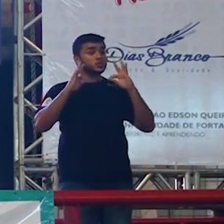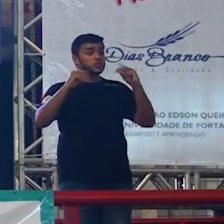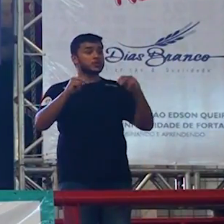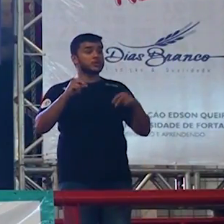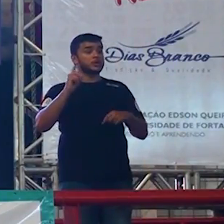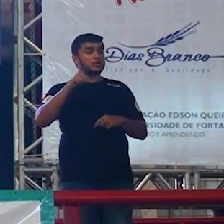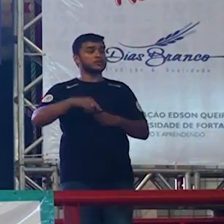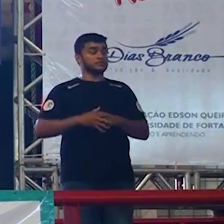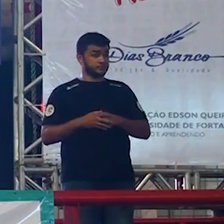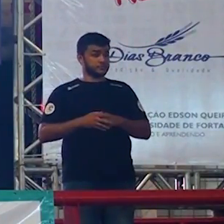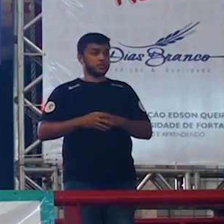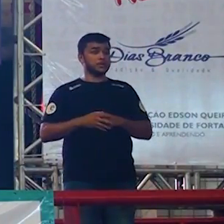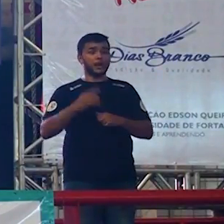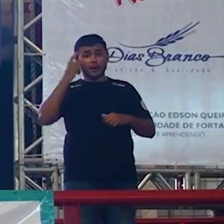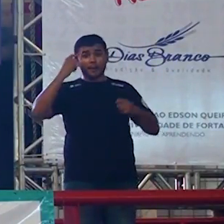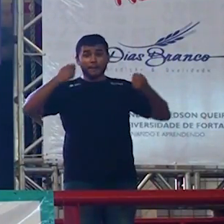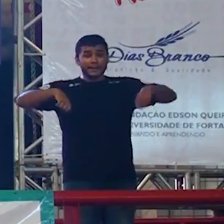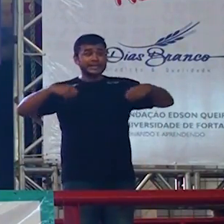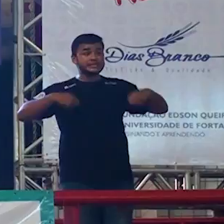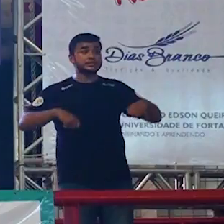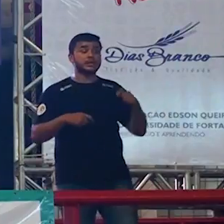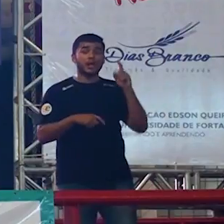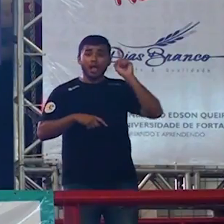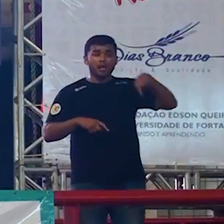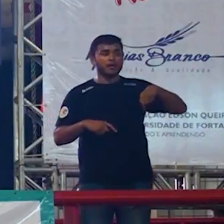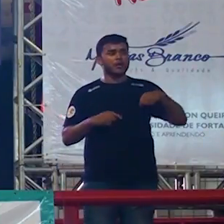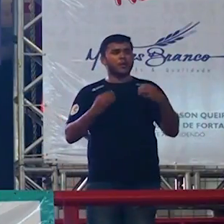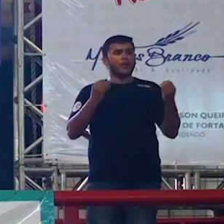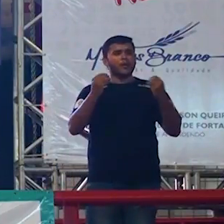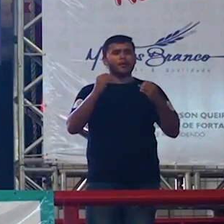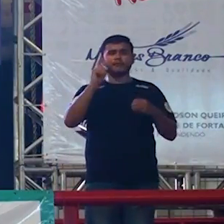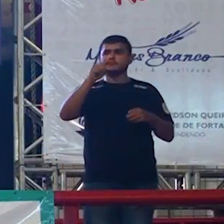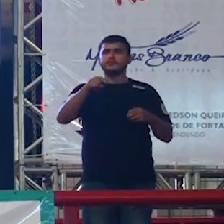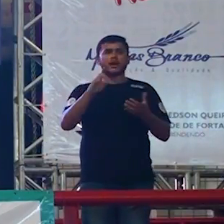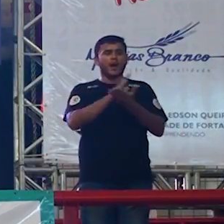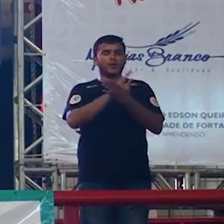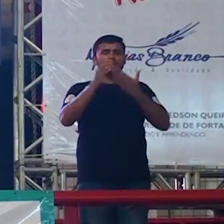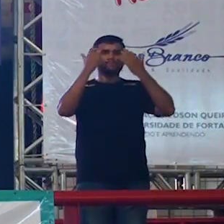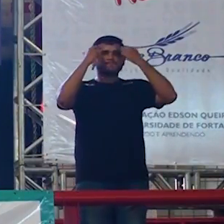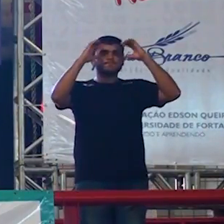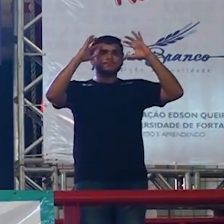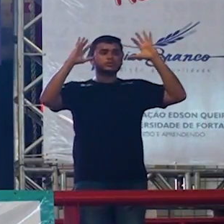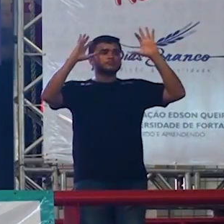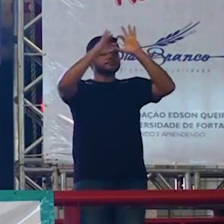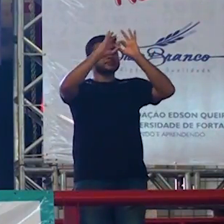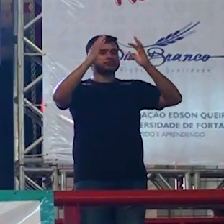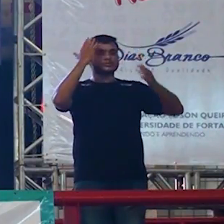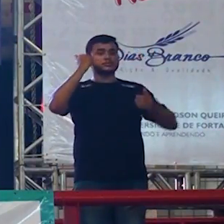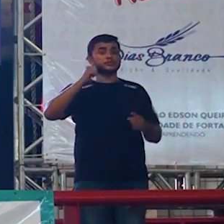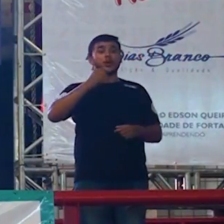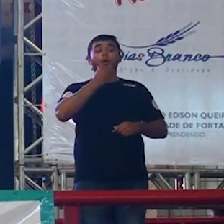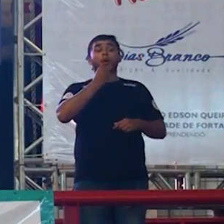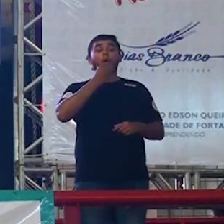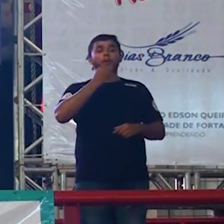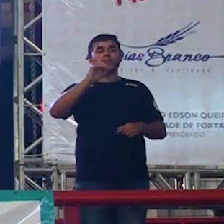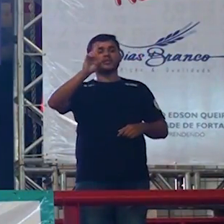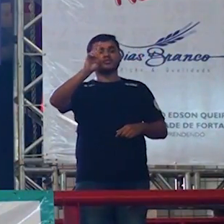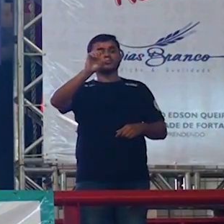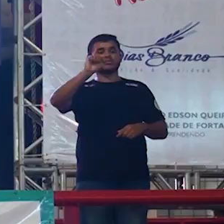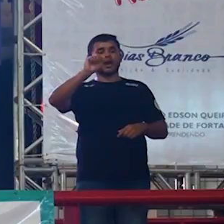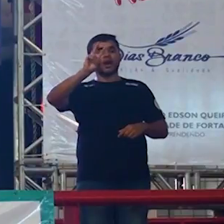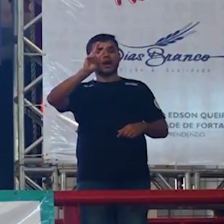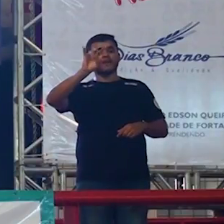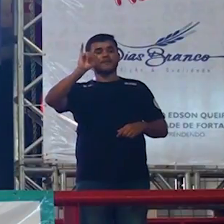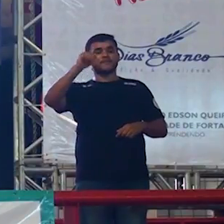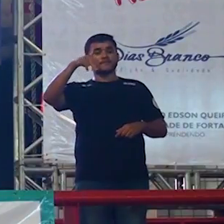mais holístico. São poucos aqueles que são plenos nos dois lados, como por exemplo Leonardo da Vinci.